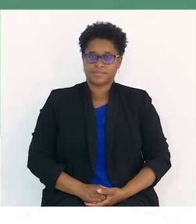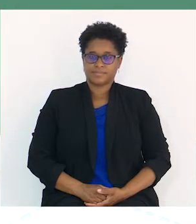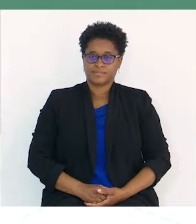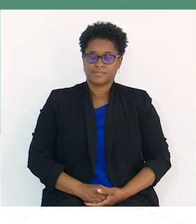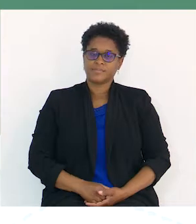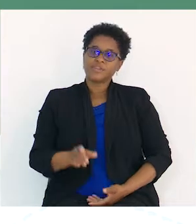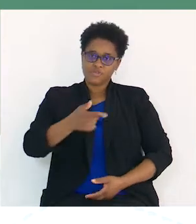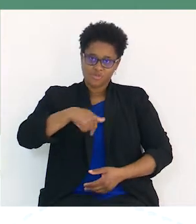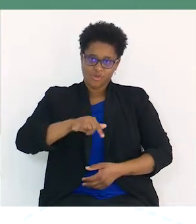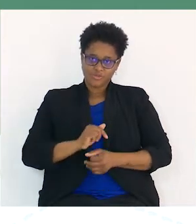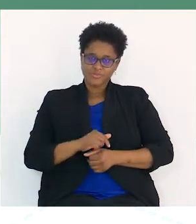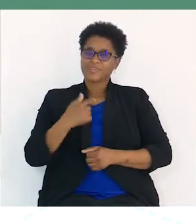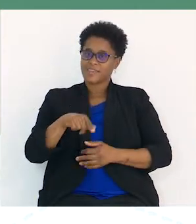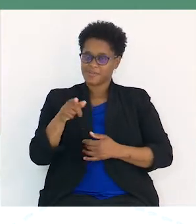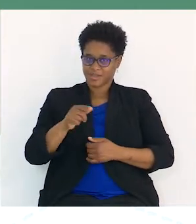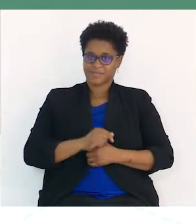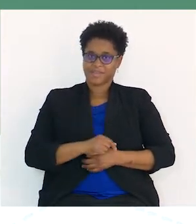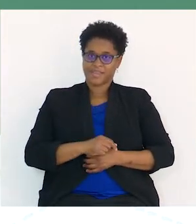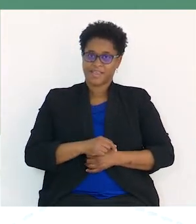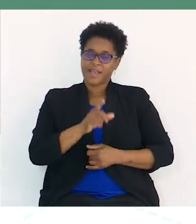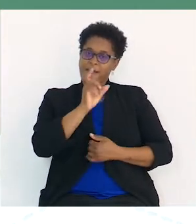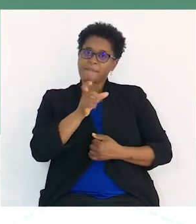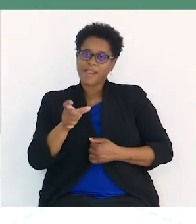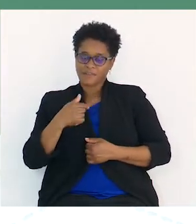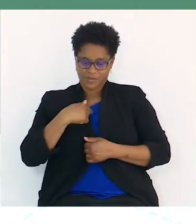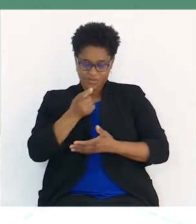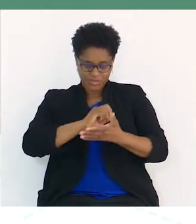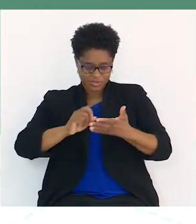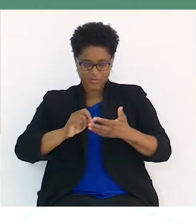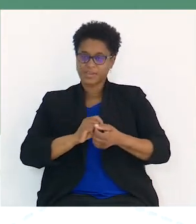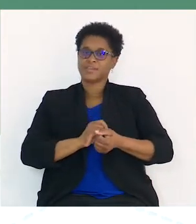Então, nós temos a palavra, eu vou colocar com